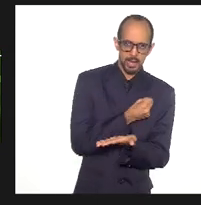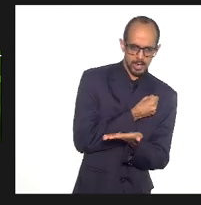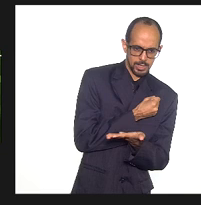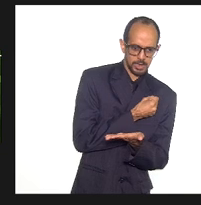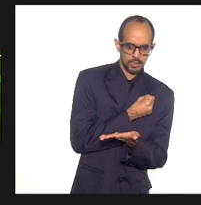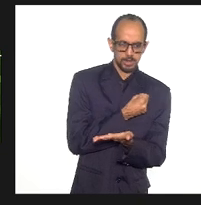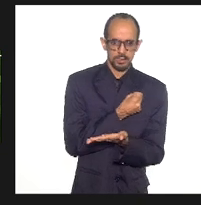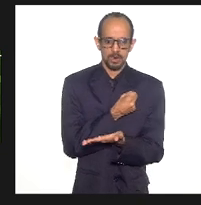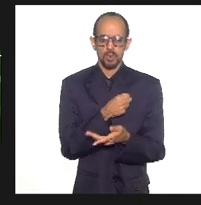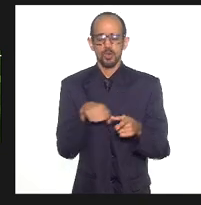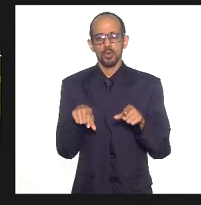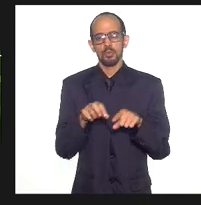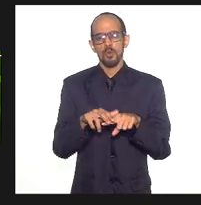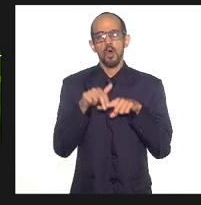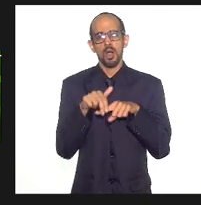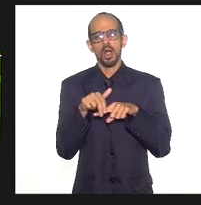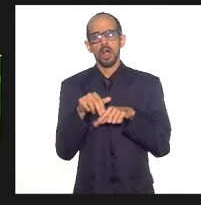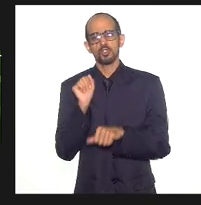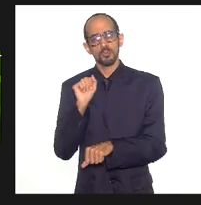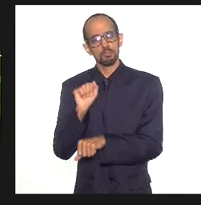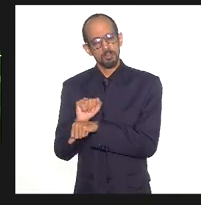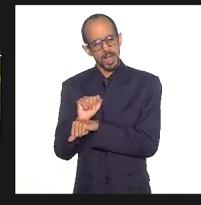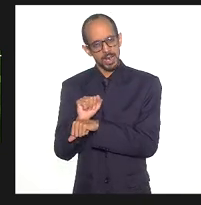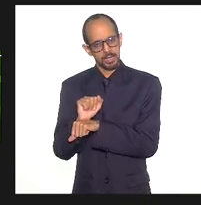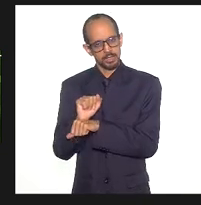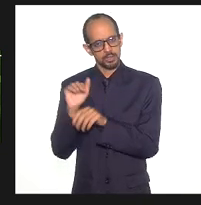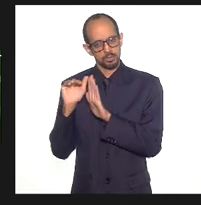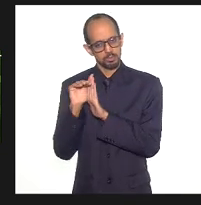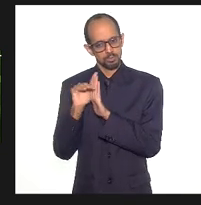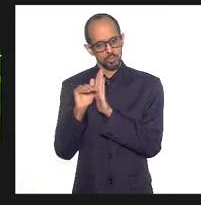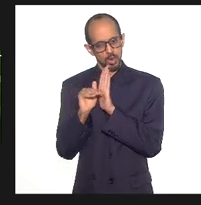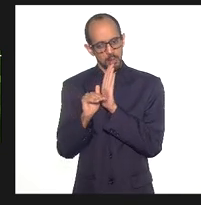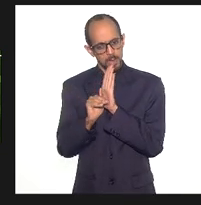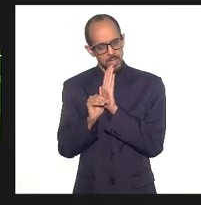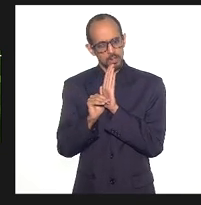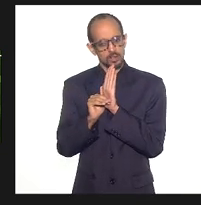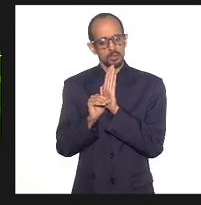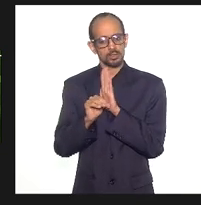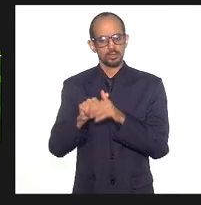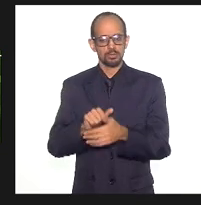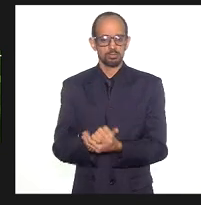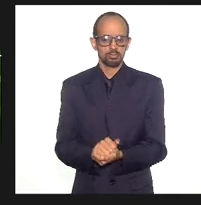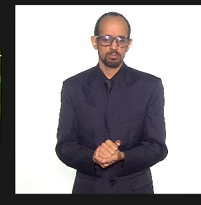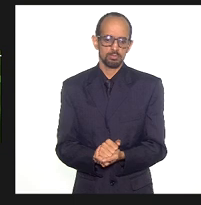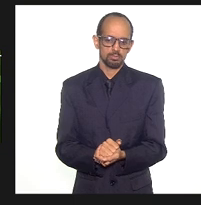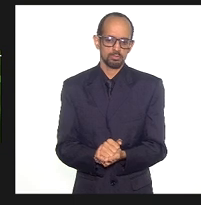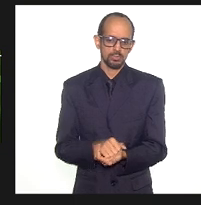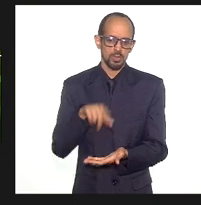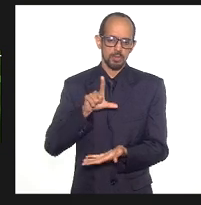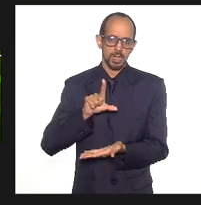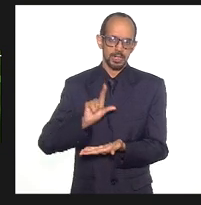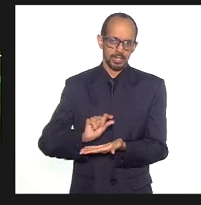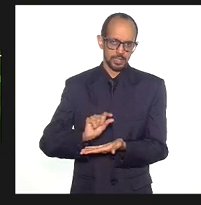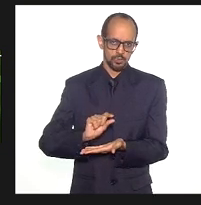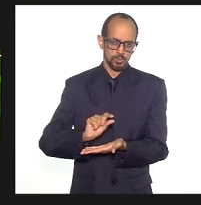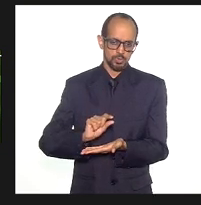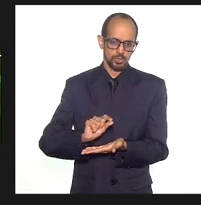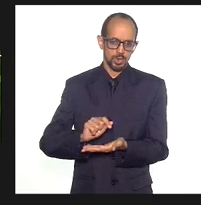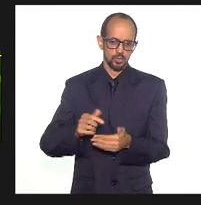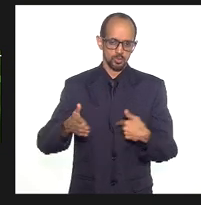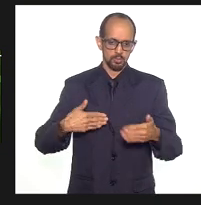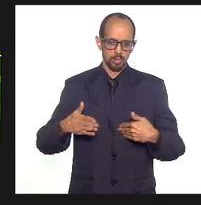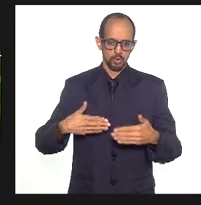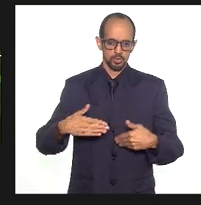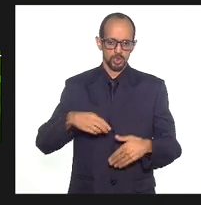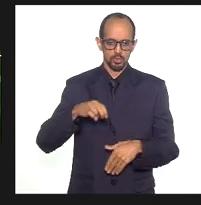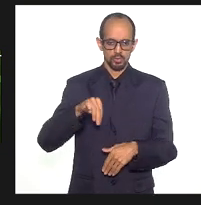de paradas programadas, né, a queda de produção de Tupi e